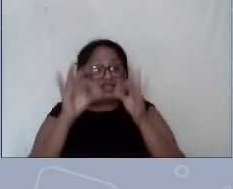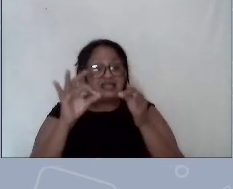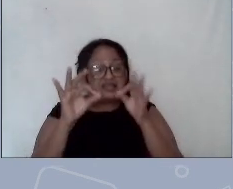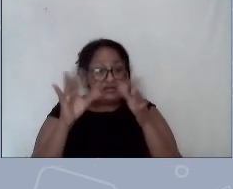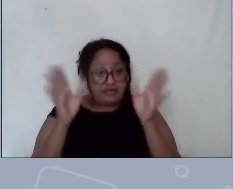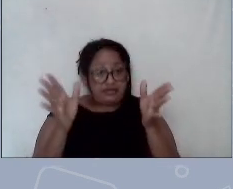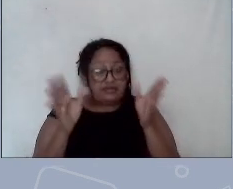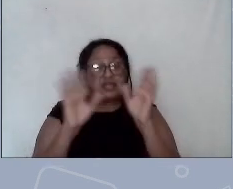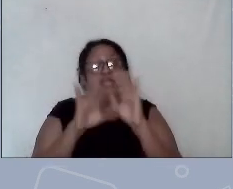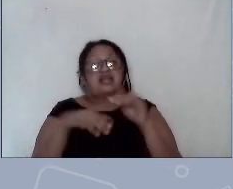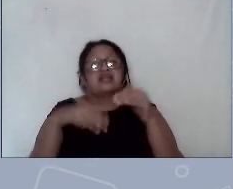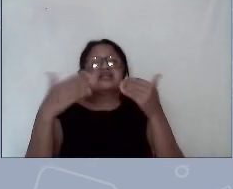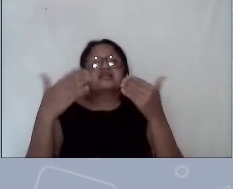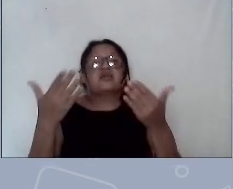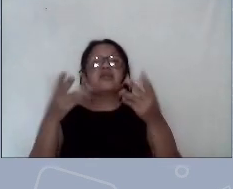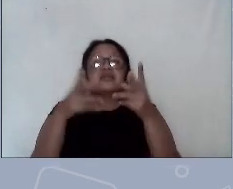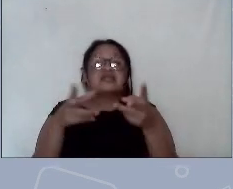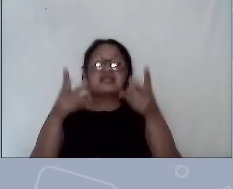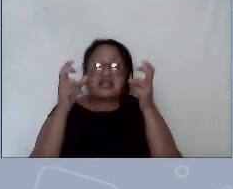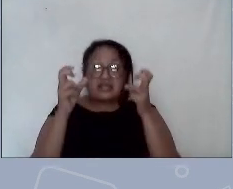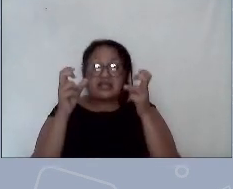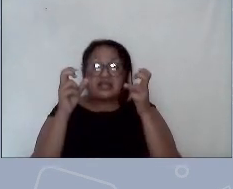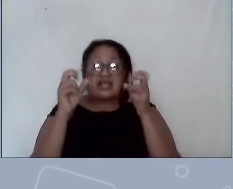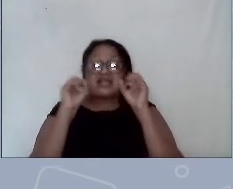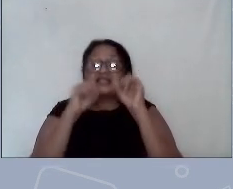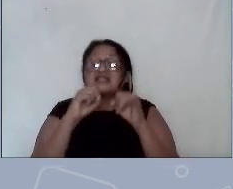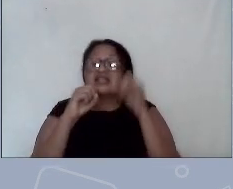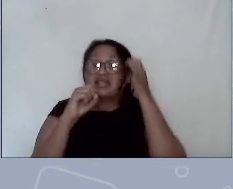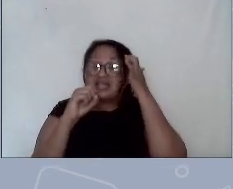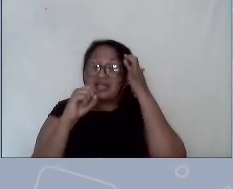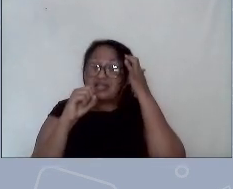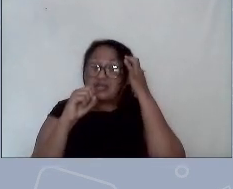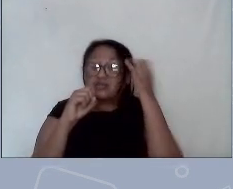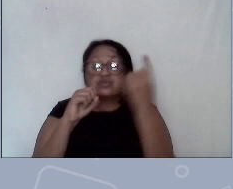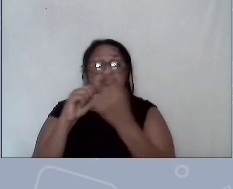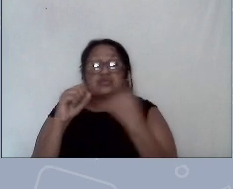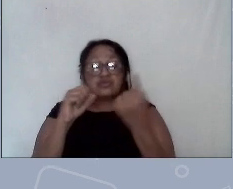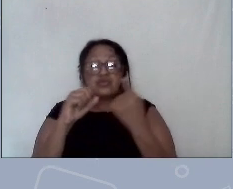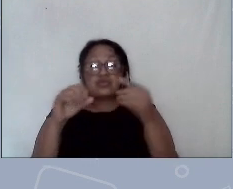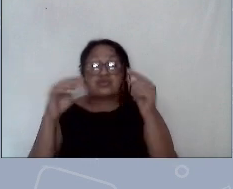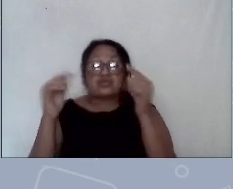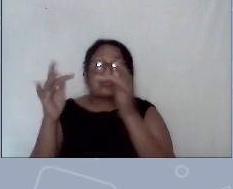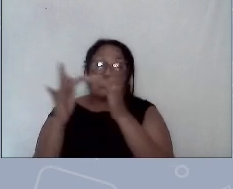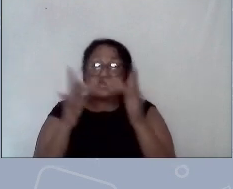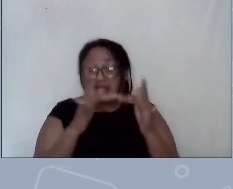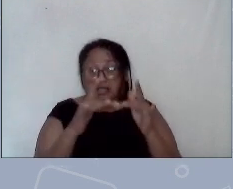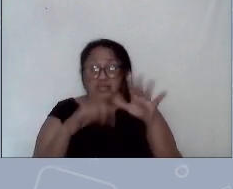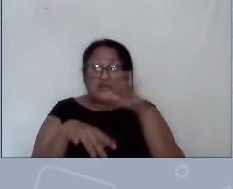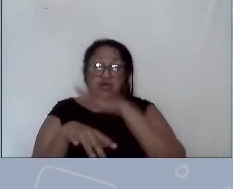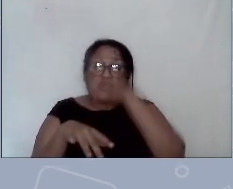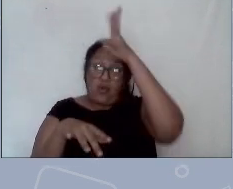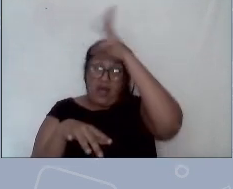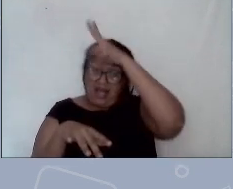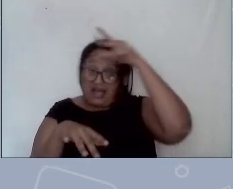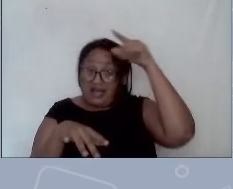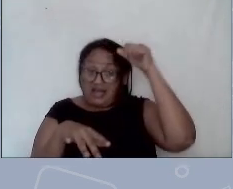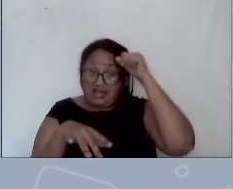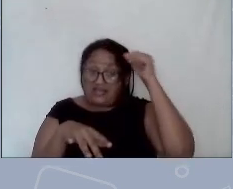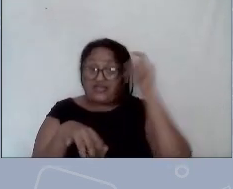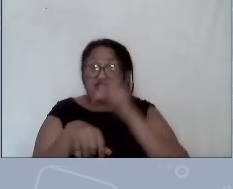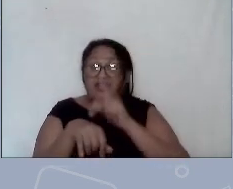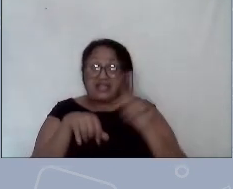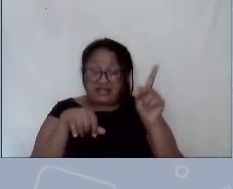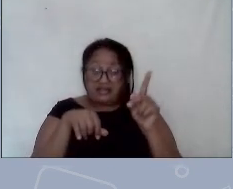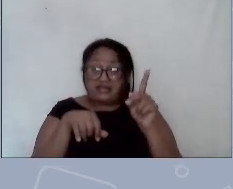então percebam se a nossa nosso contato com a África ele é divergente é muito